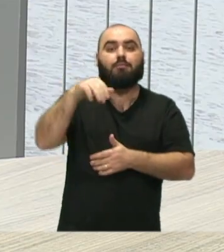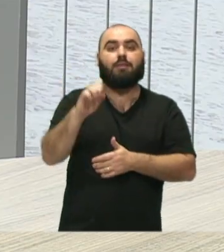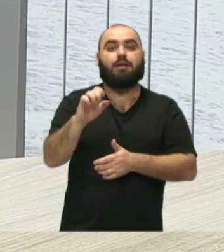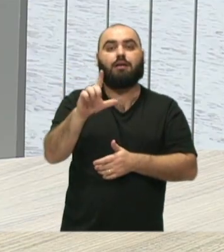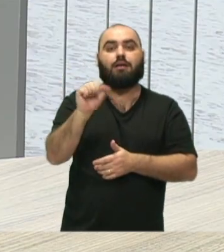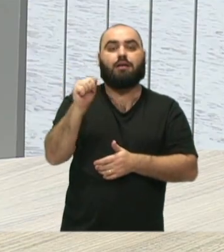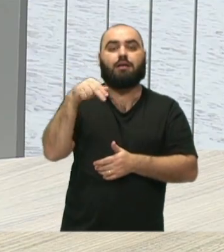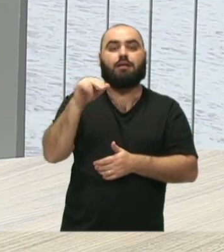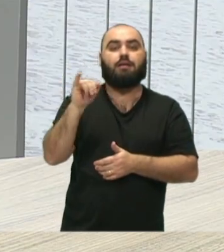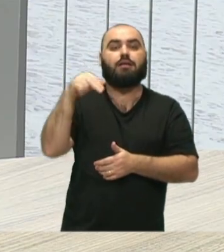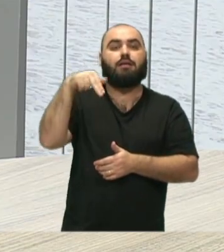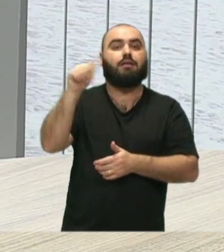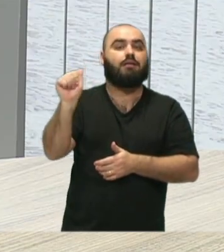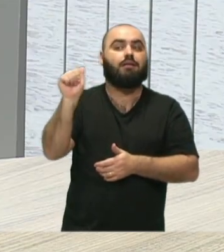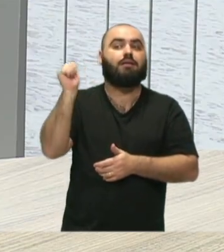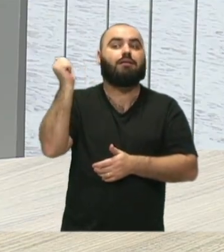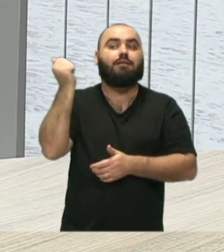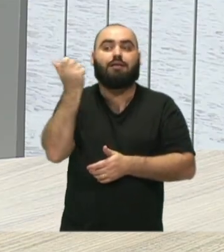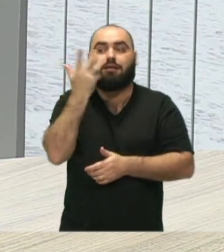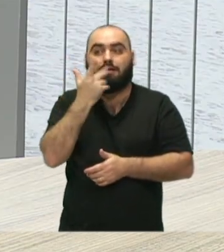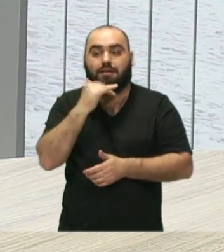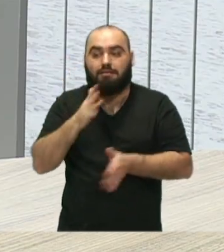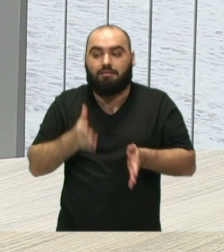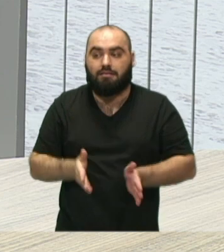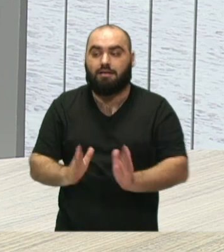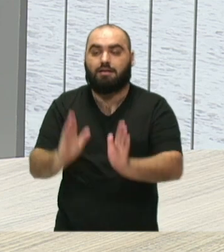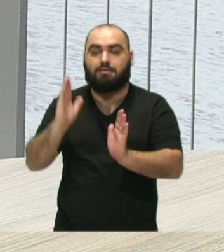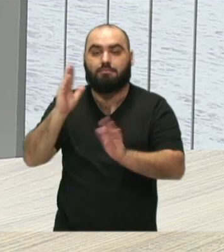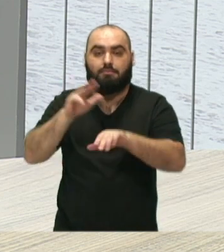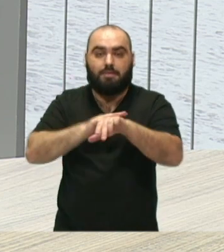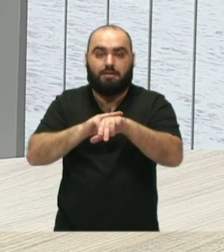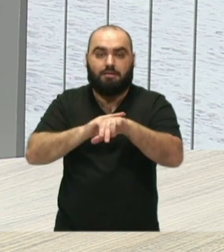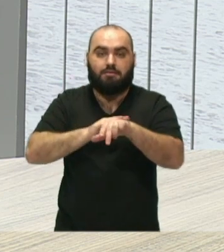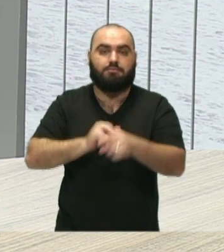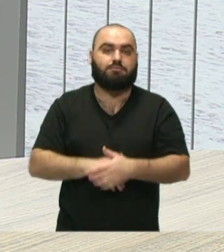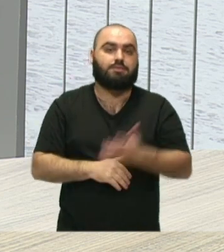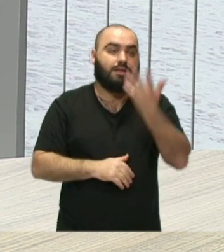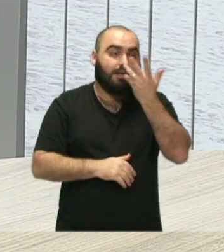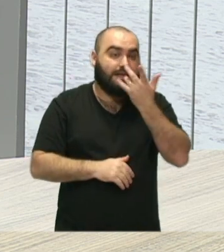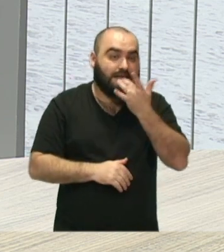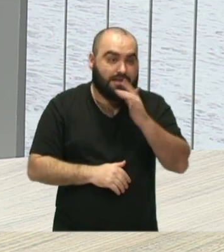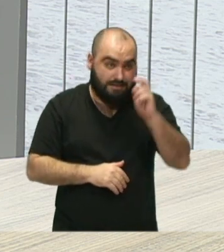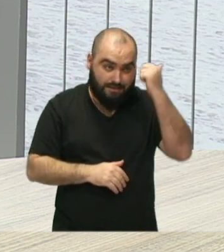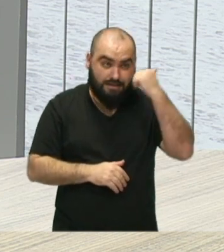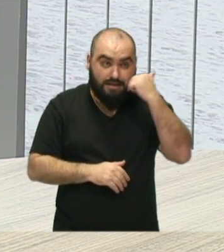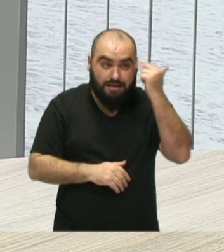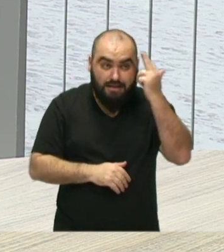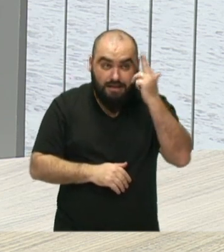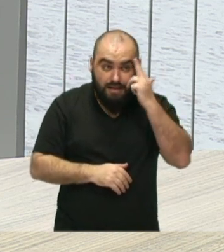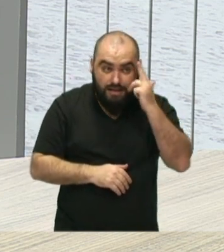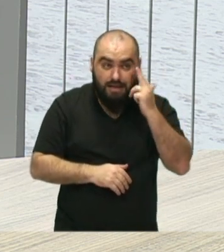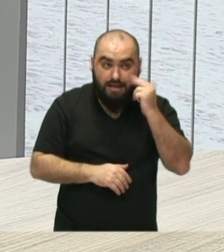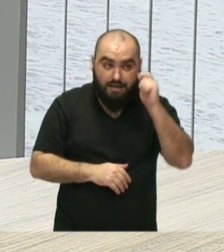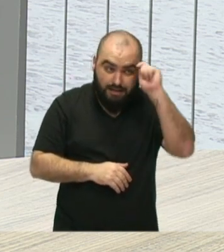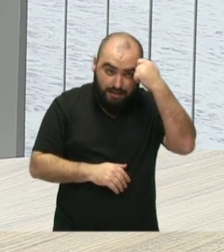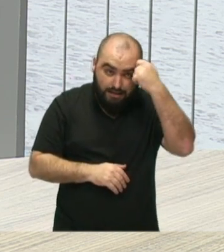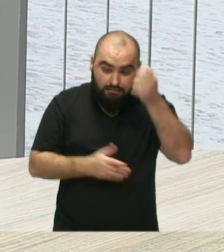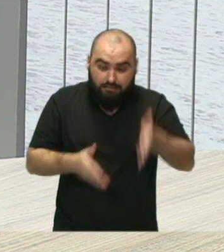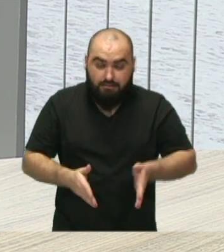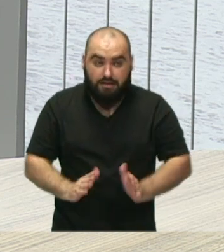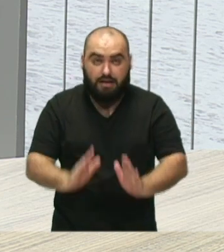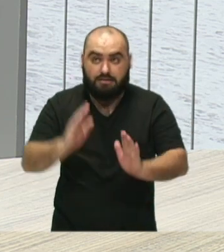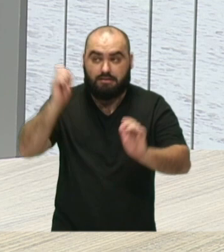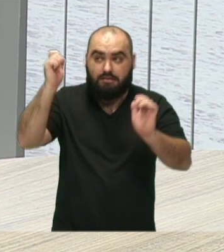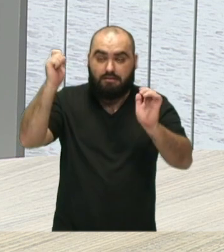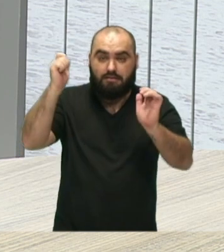nascer marronzinha. Então, normalmente a criança negra nasce clarinha também. E eu tive que brigar